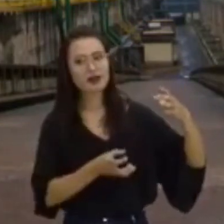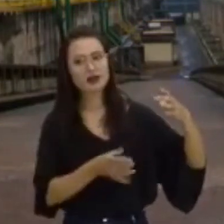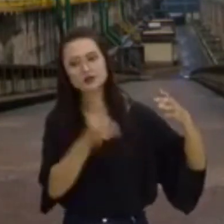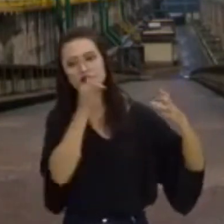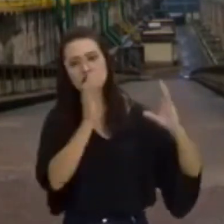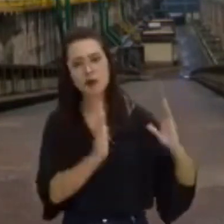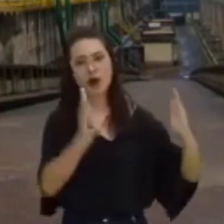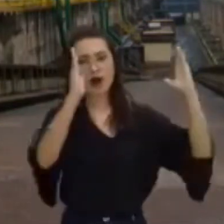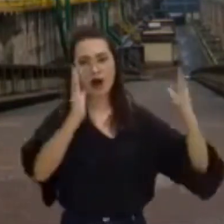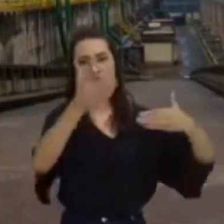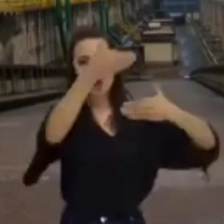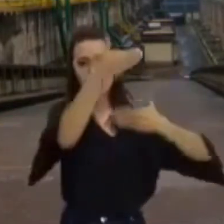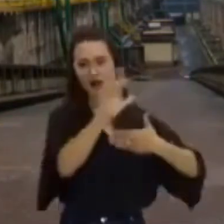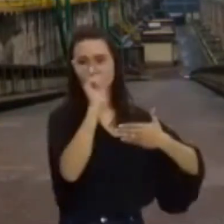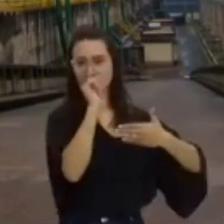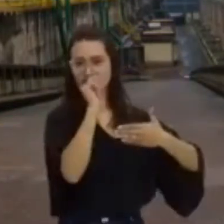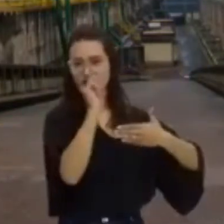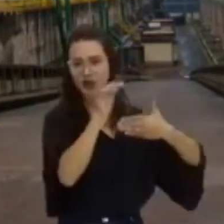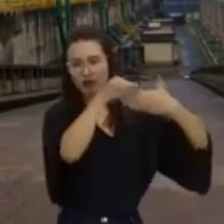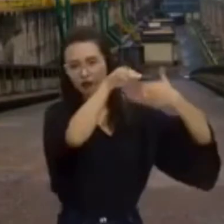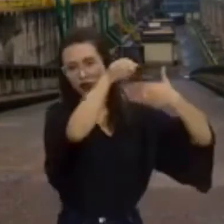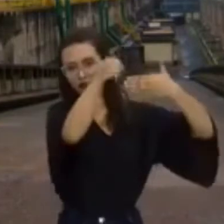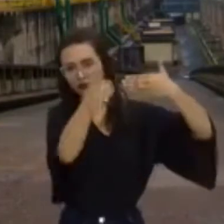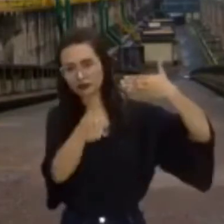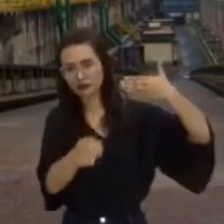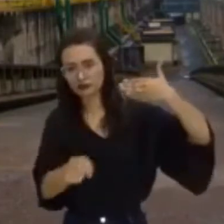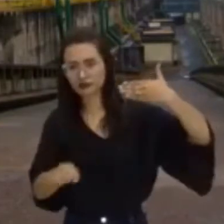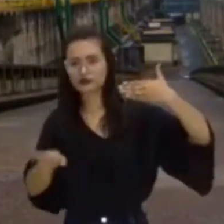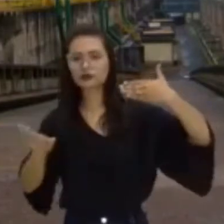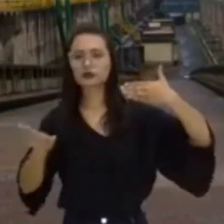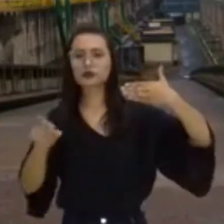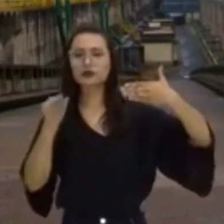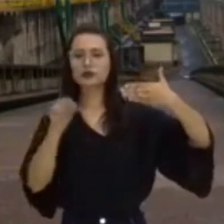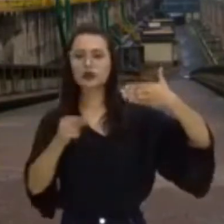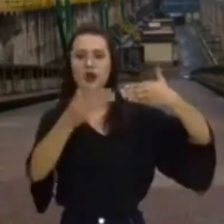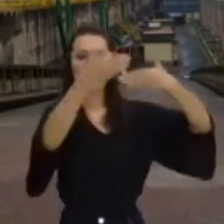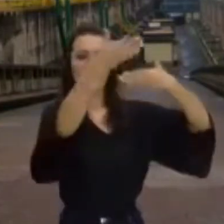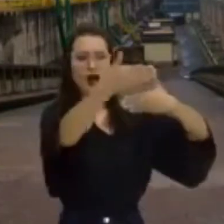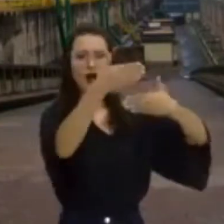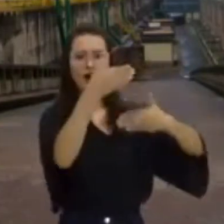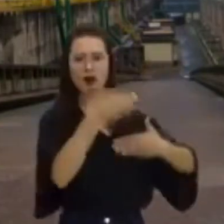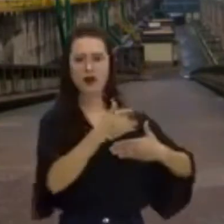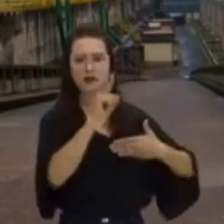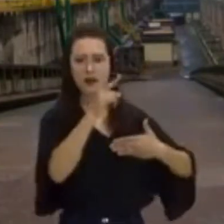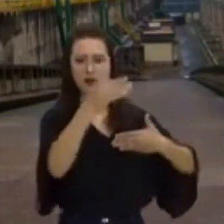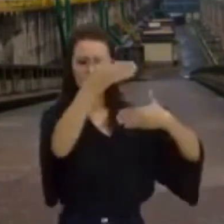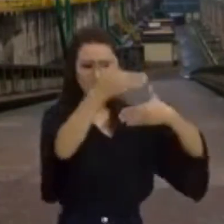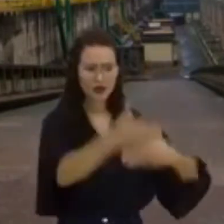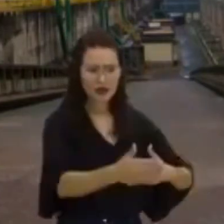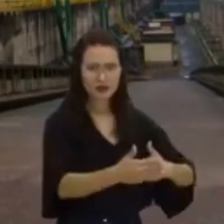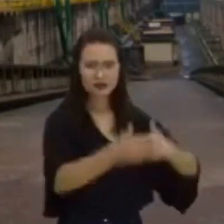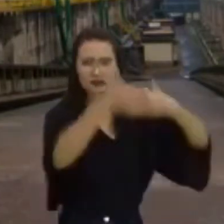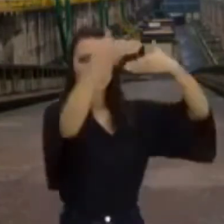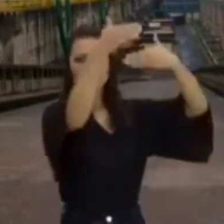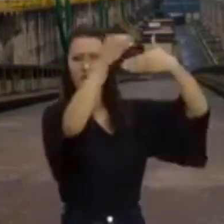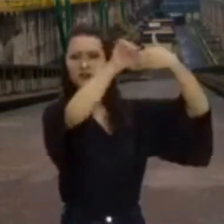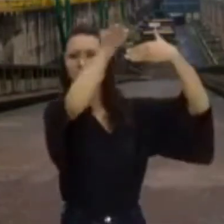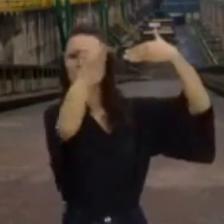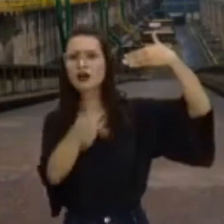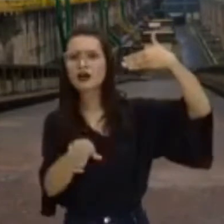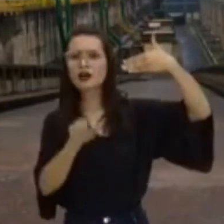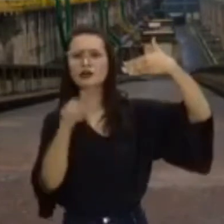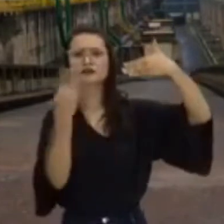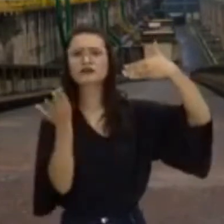cano que vai, faz a água descer, ele é posto numa parte alta ou numa parte baixa da caixa? Justamente na parte